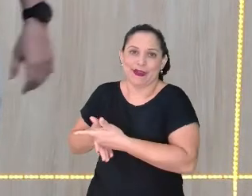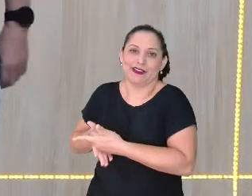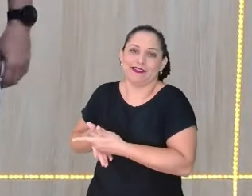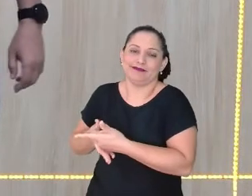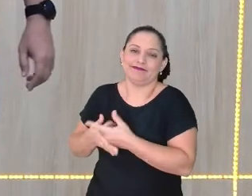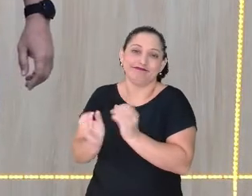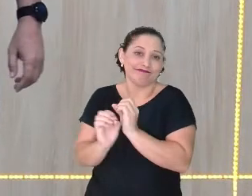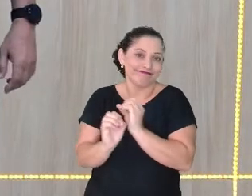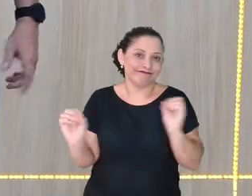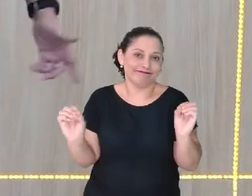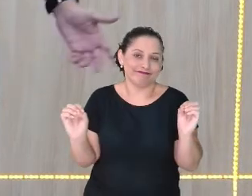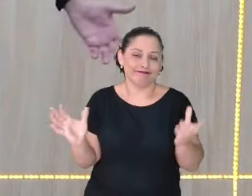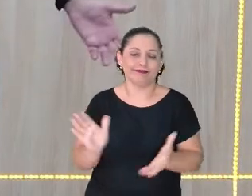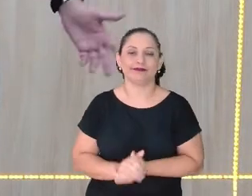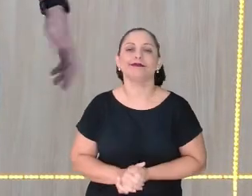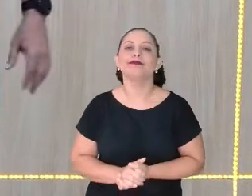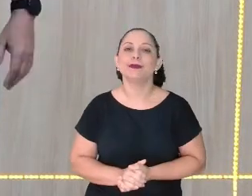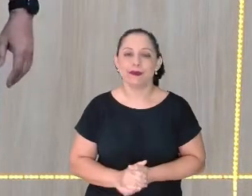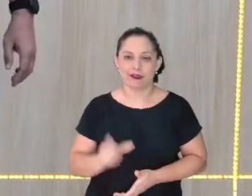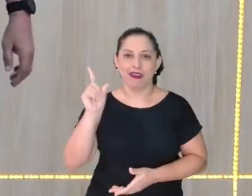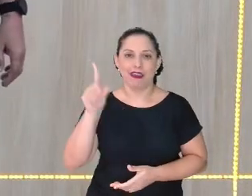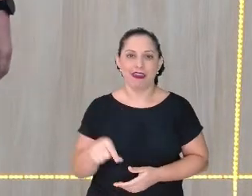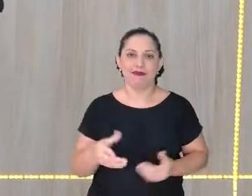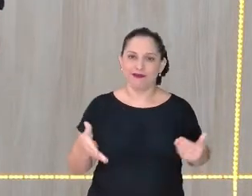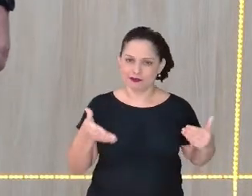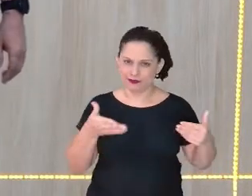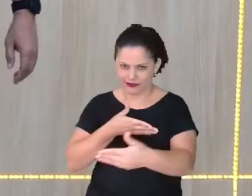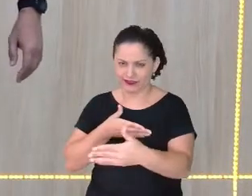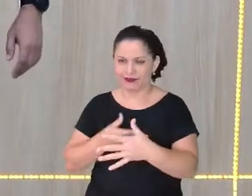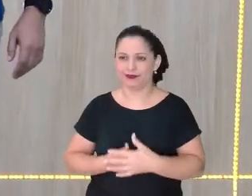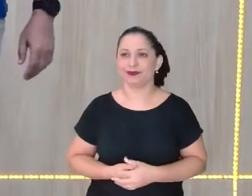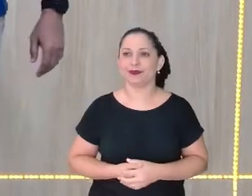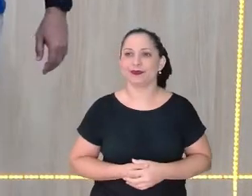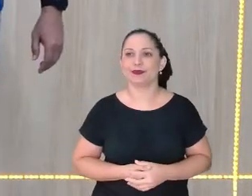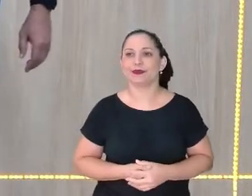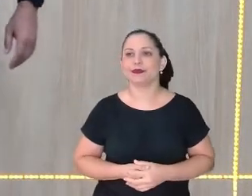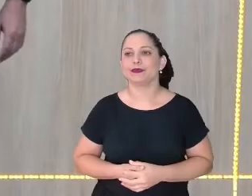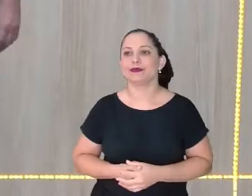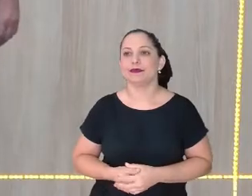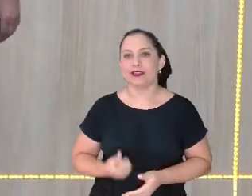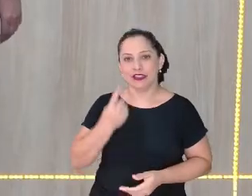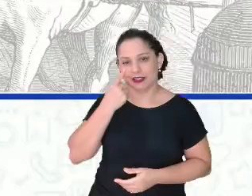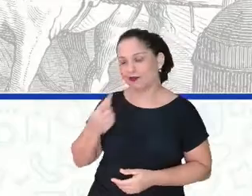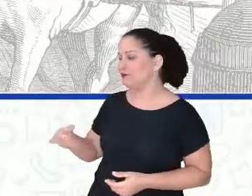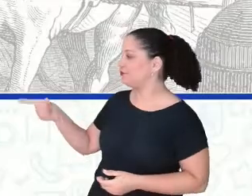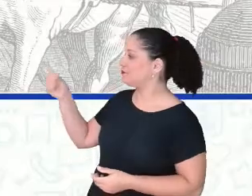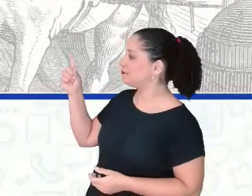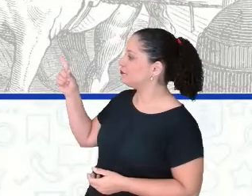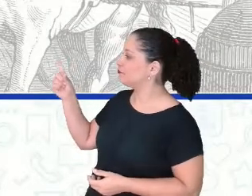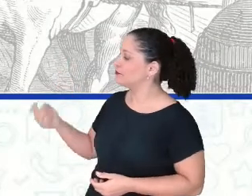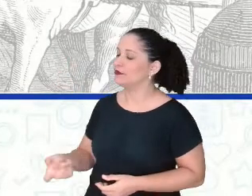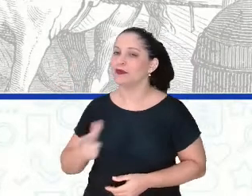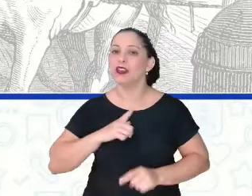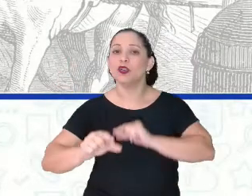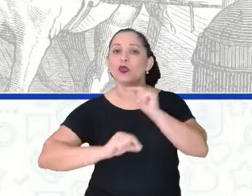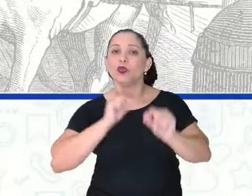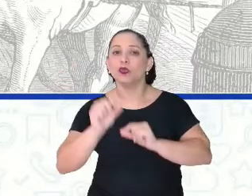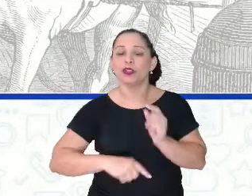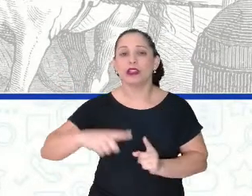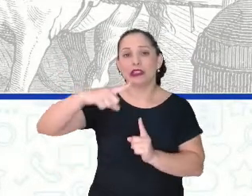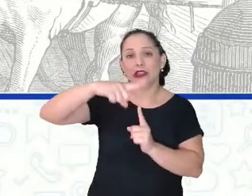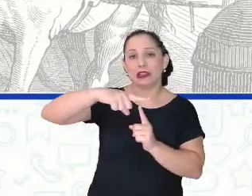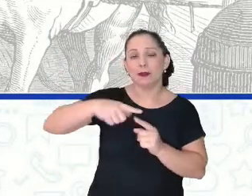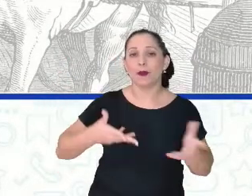negócio, né? Mas enfim, vamos para frente que atrás vem gente. E aí, assim, o modo de